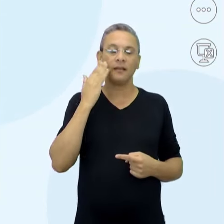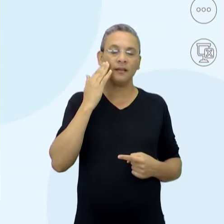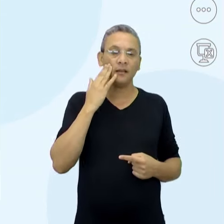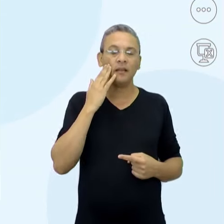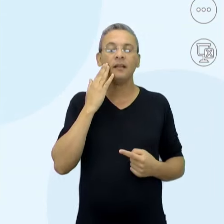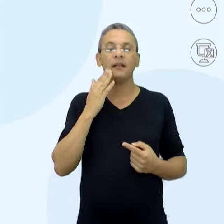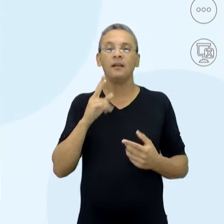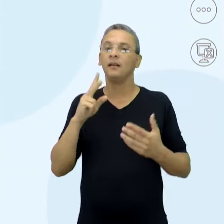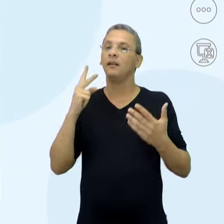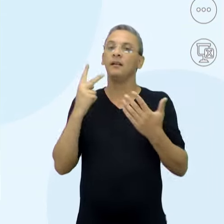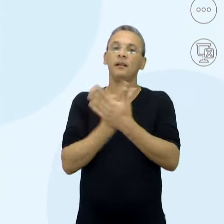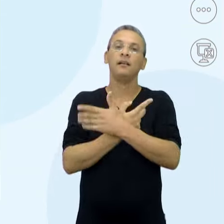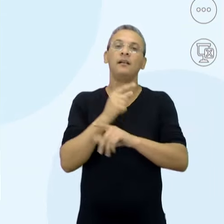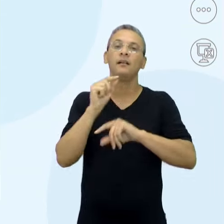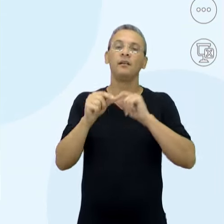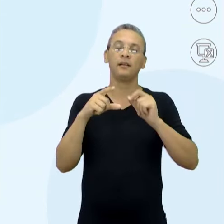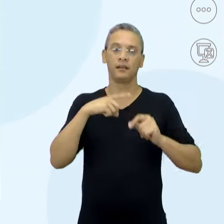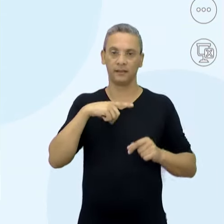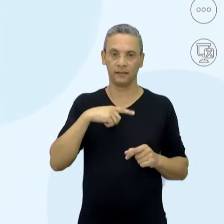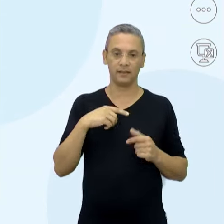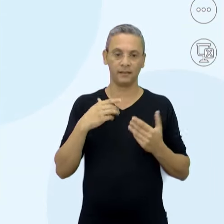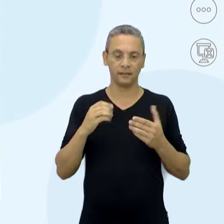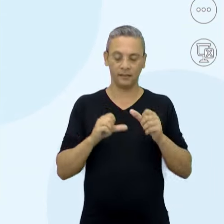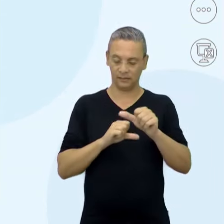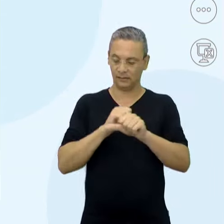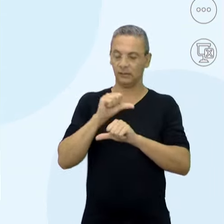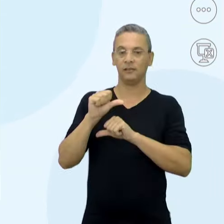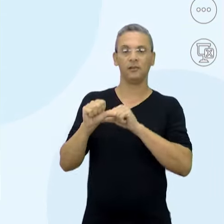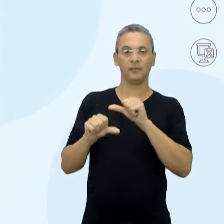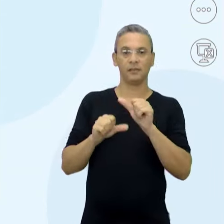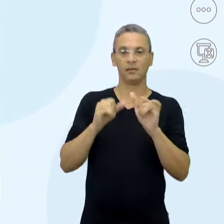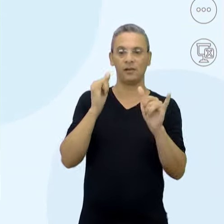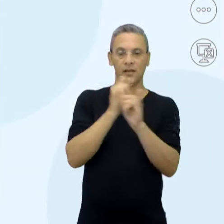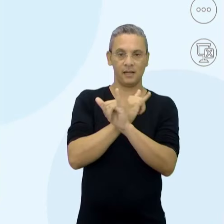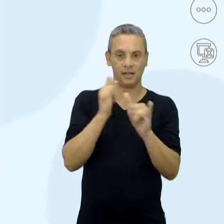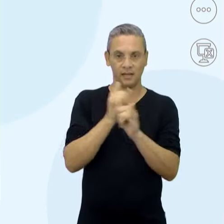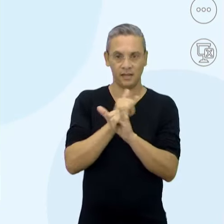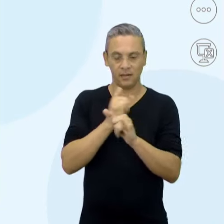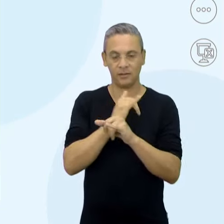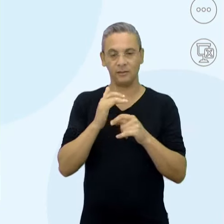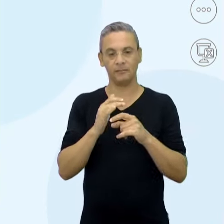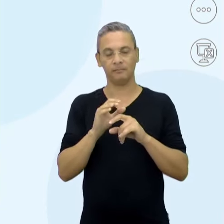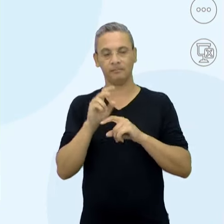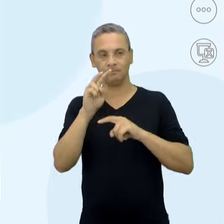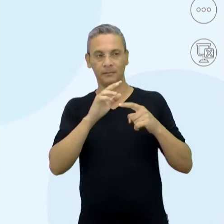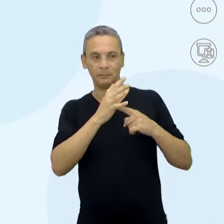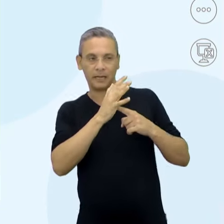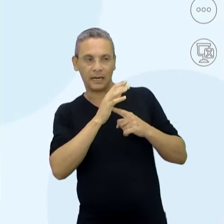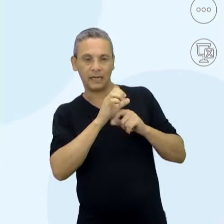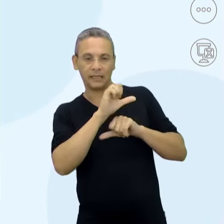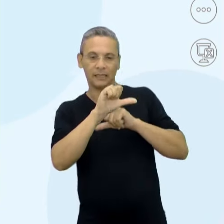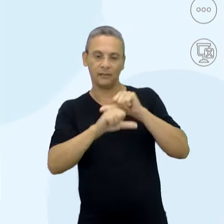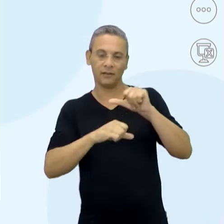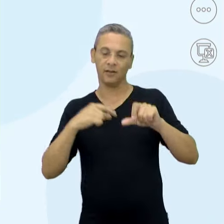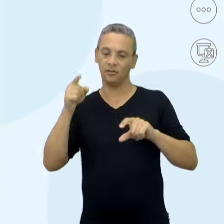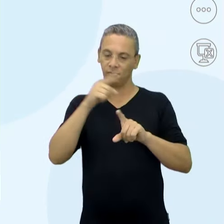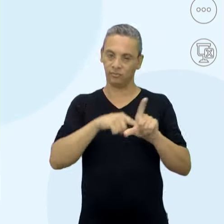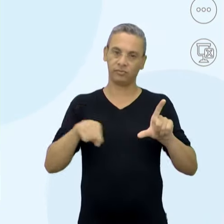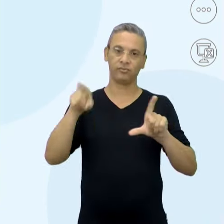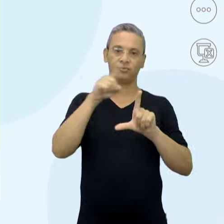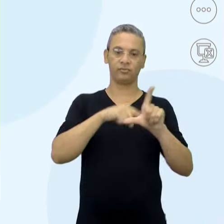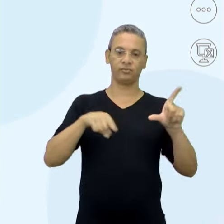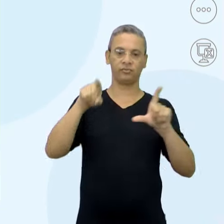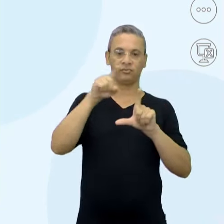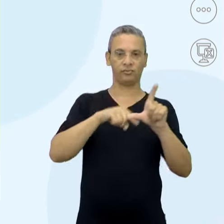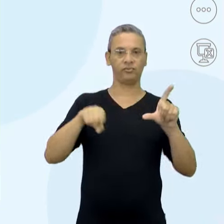que acontece? Eu tenho aqui uma transformação da energia mecânica de novo aqui nessa roda que vai girar